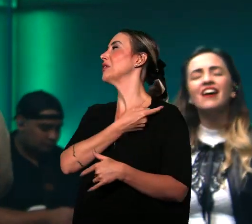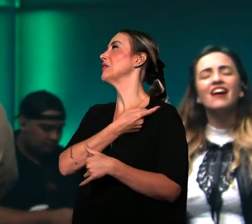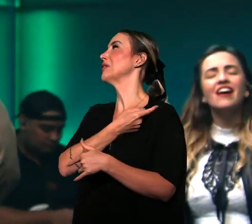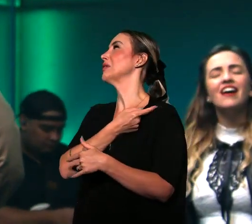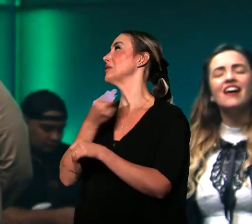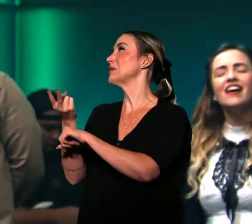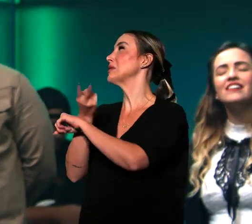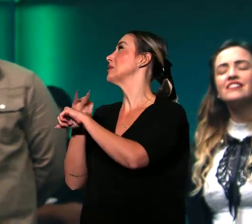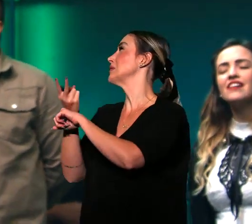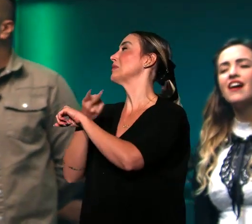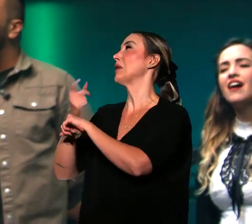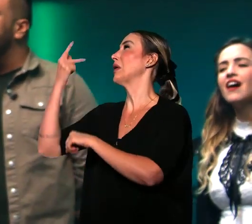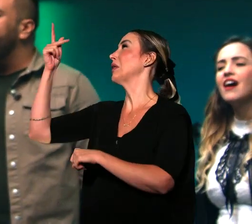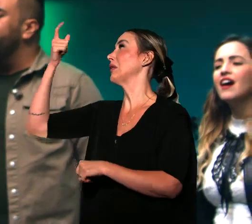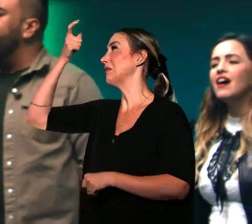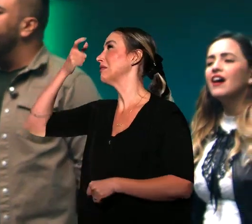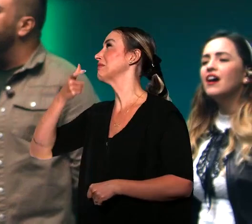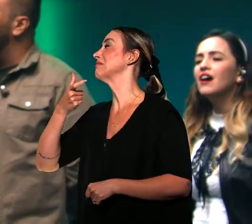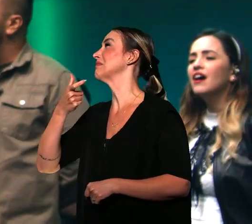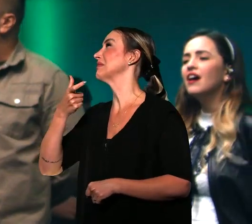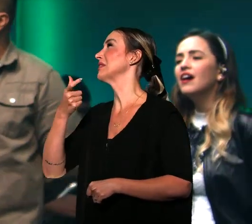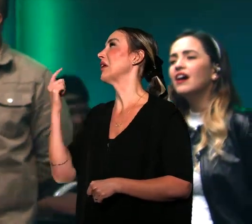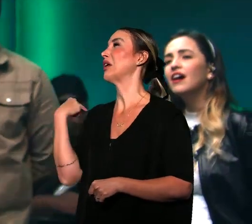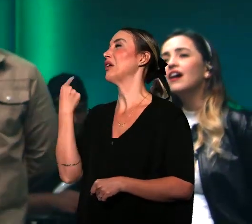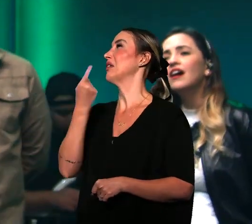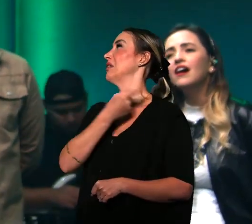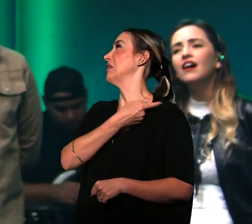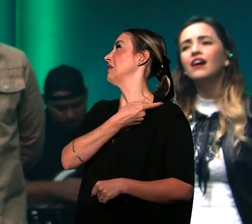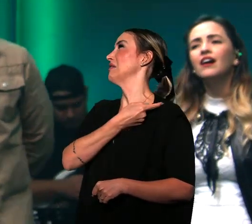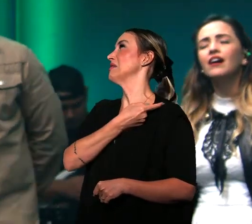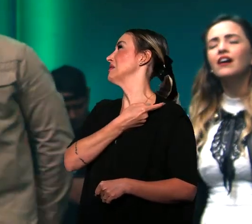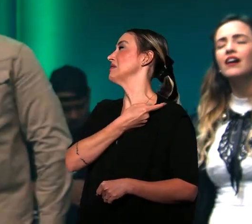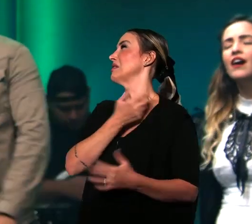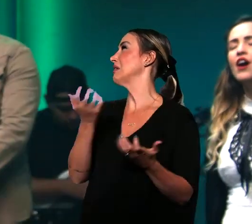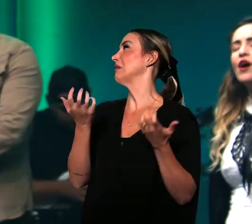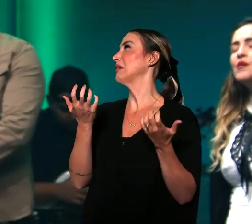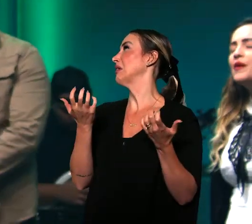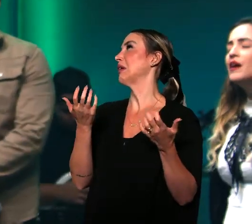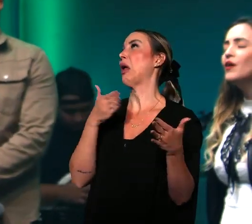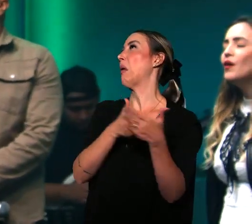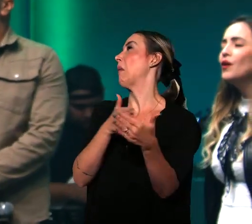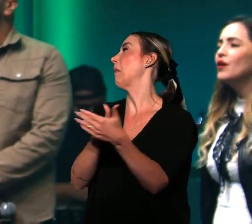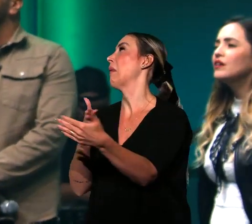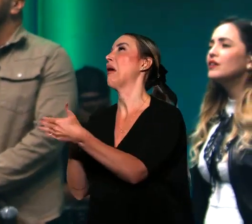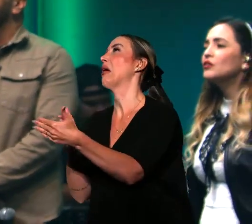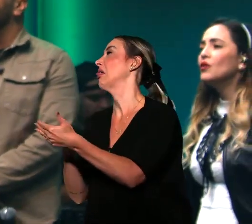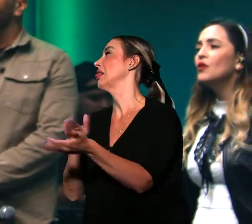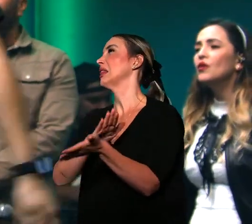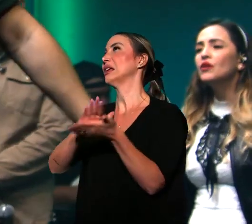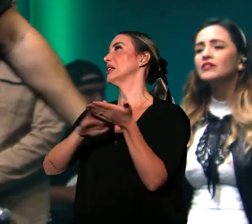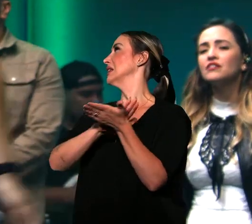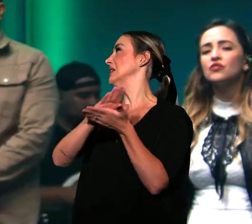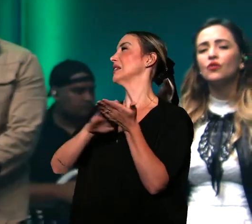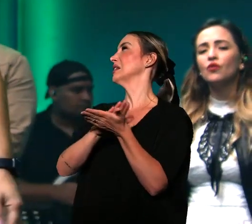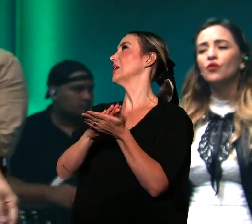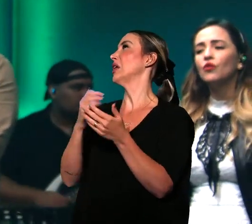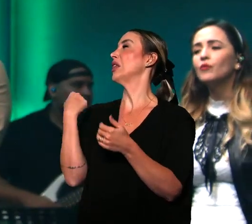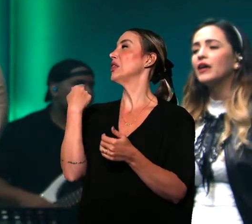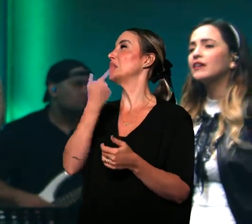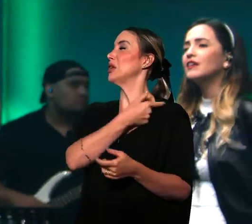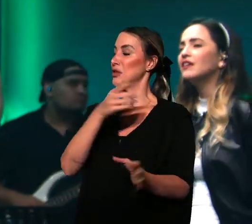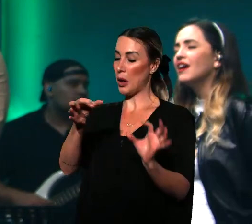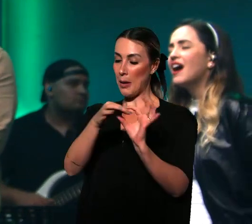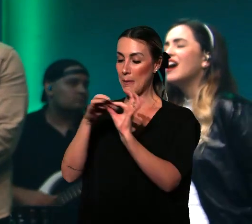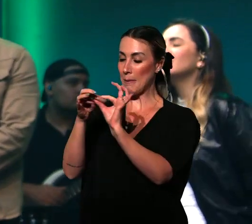unidade do Espírito, Pai. Não queremos com que nada mais venha impedir a gente de poder caminhar em comunhão, em unidade com os nossos irmãos, Pai.